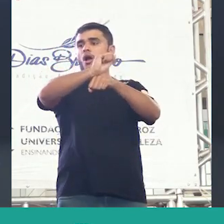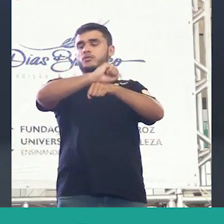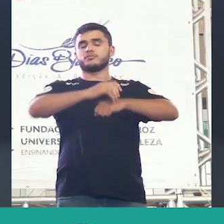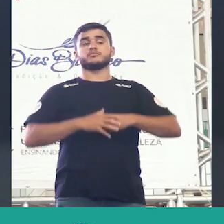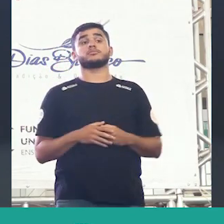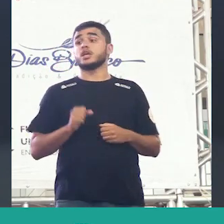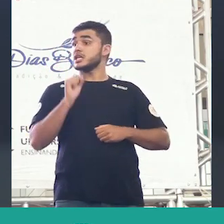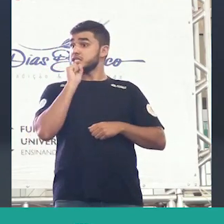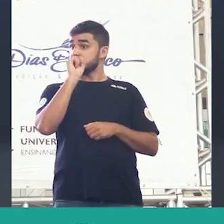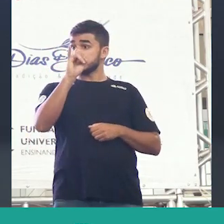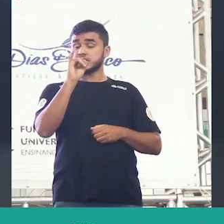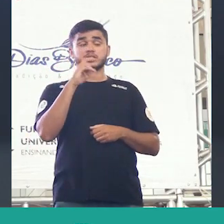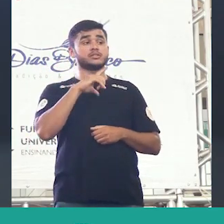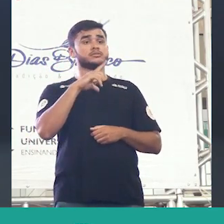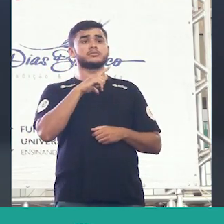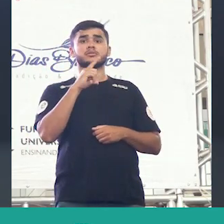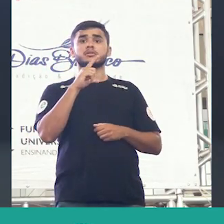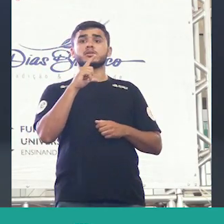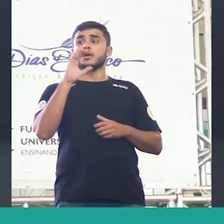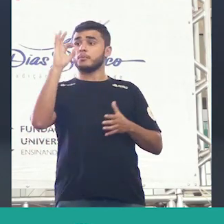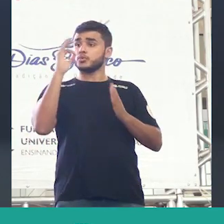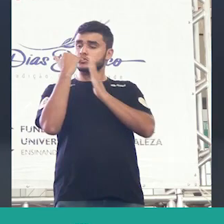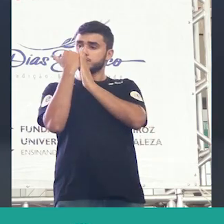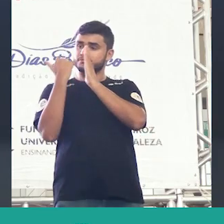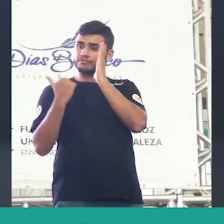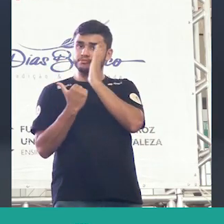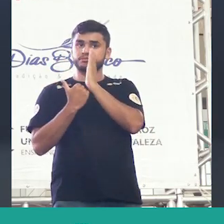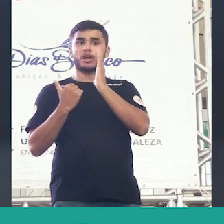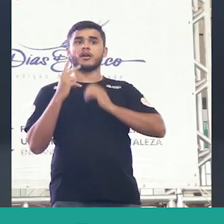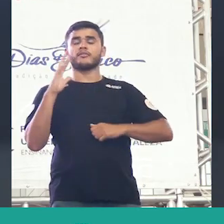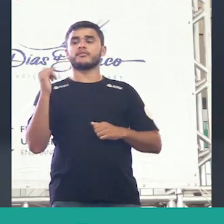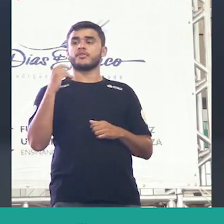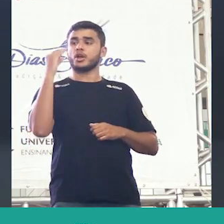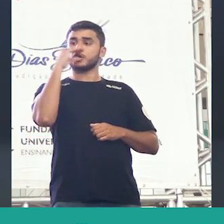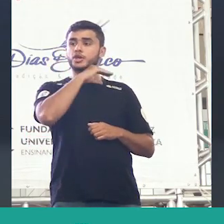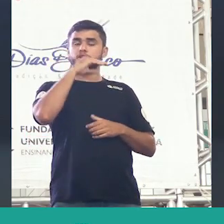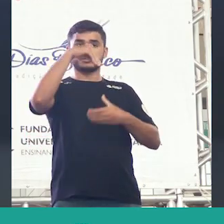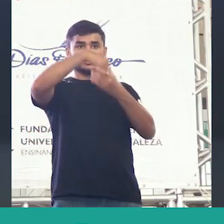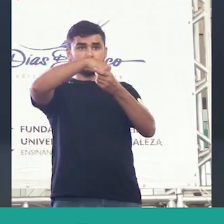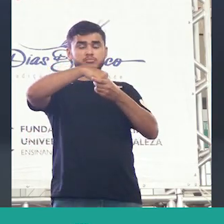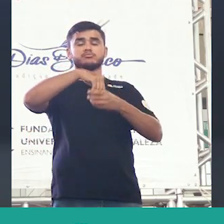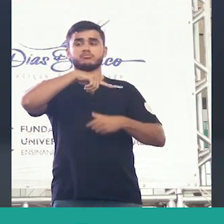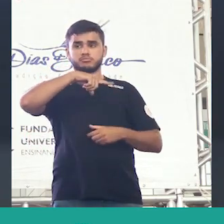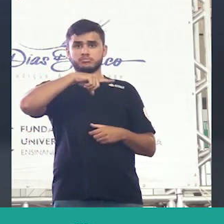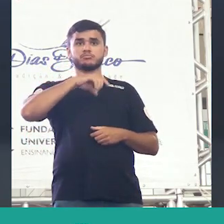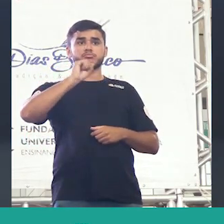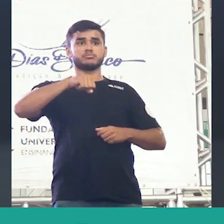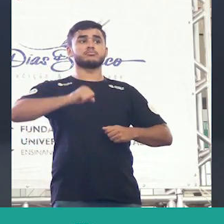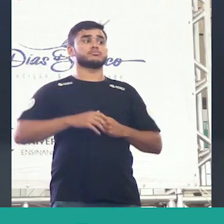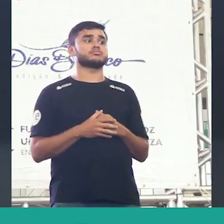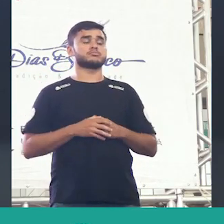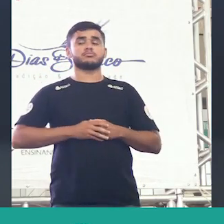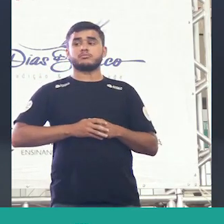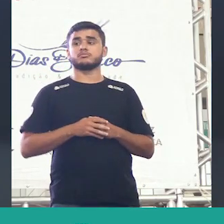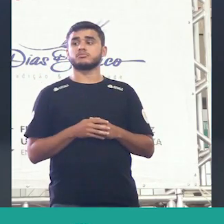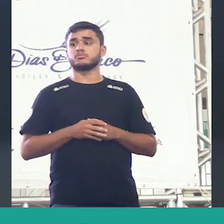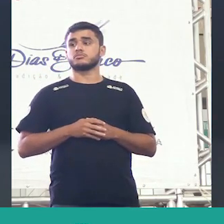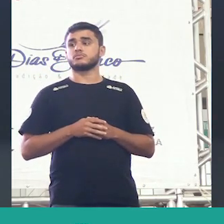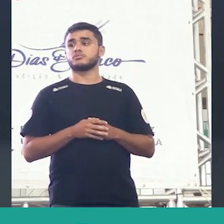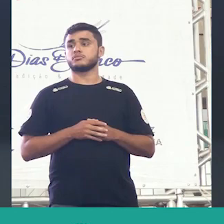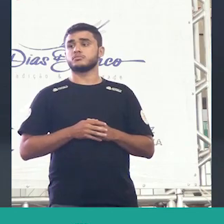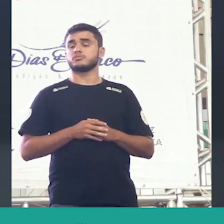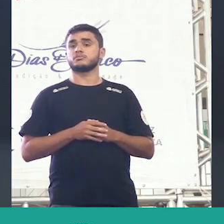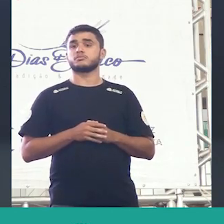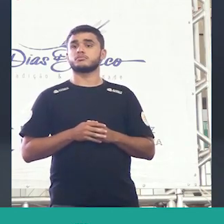errado? Quanto menores for a porcentagem dos vidros, mais calor entra no veículo. Sim, certo? Não,